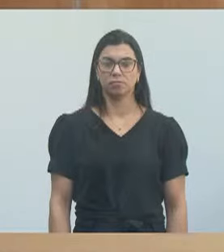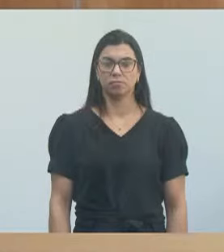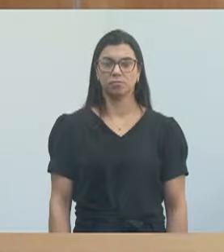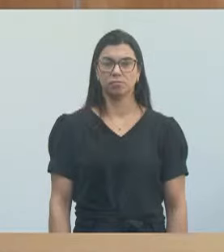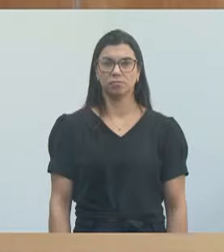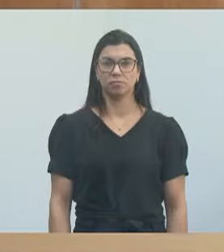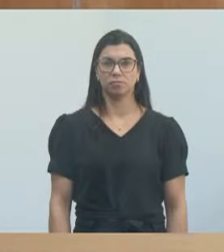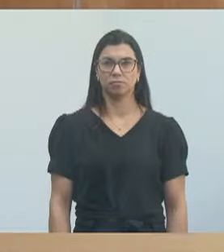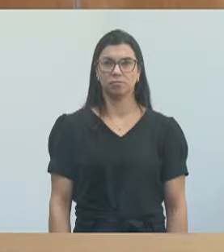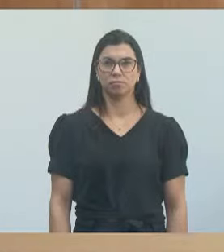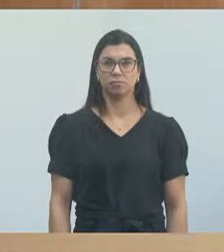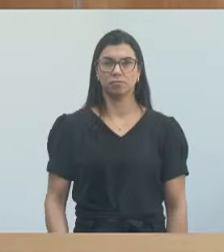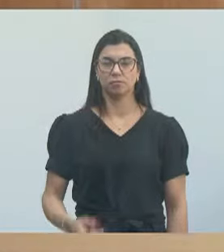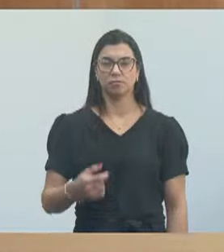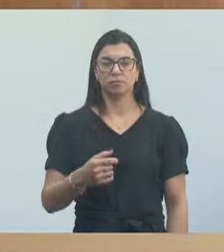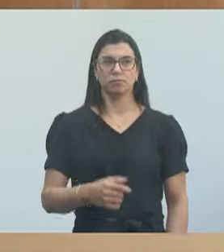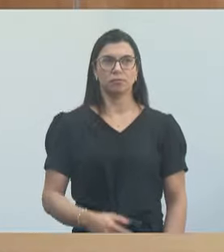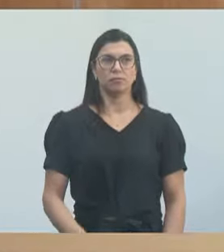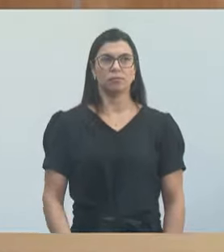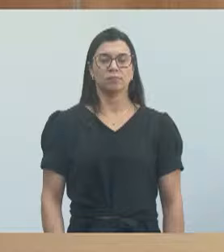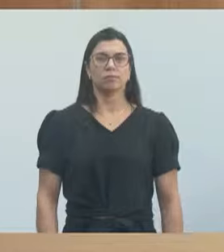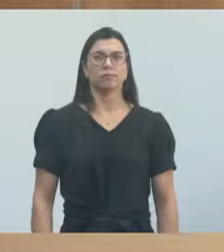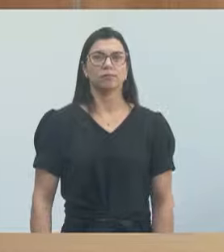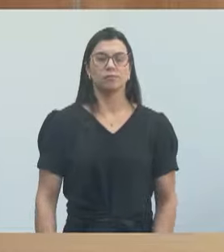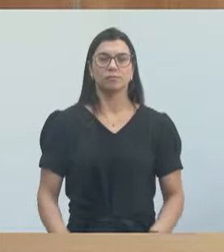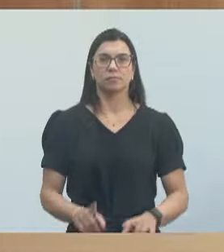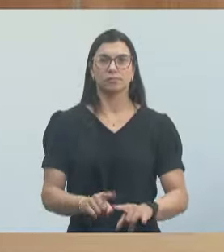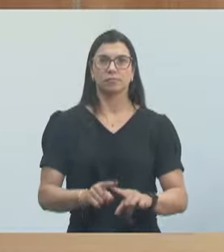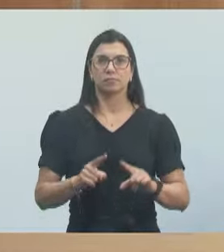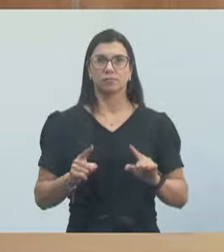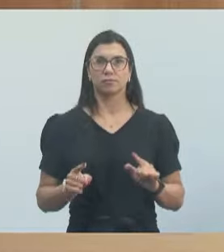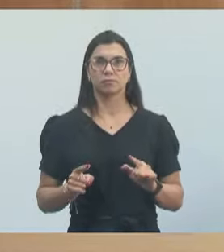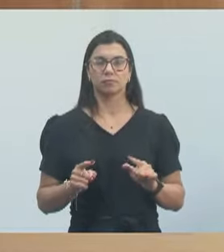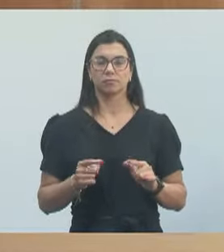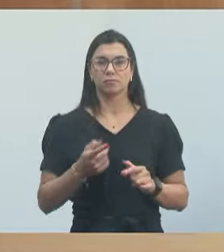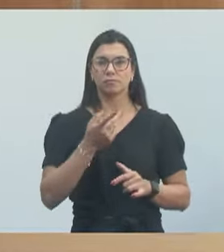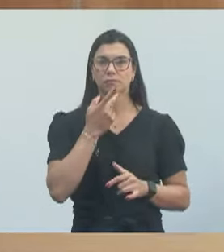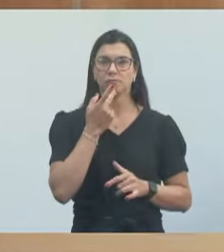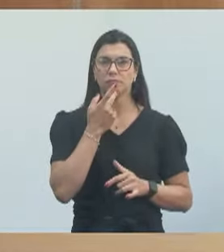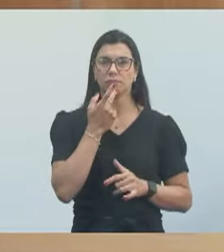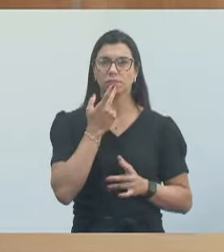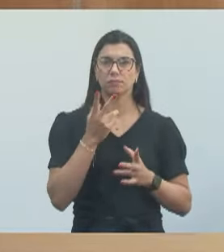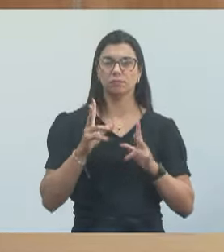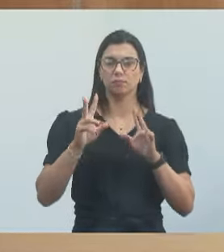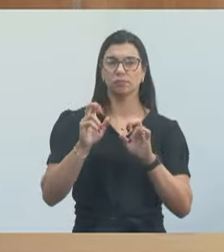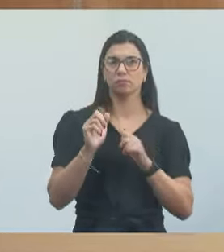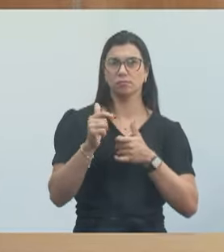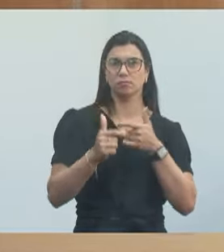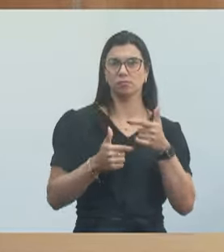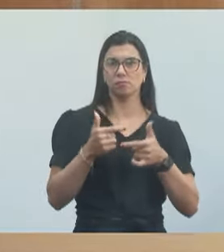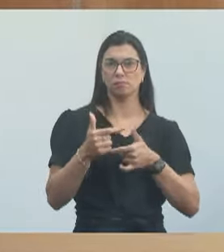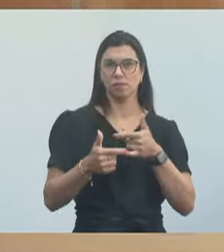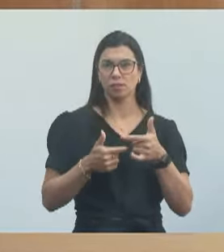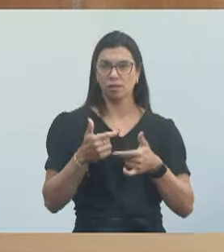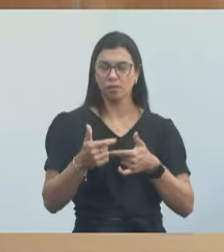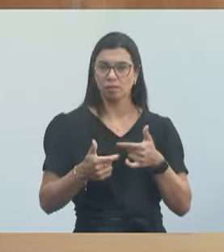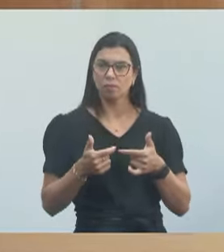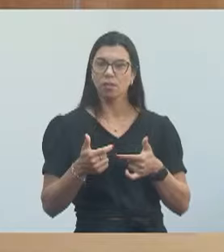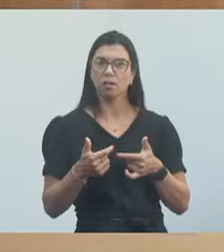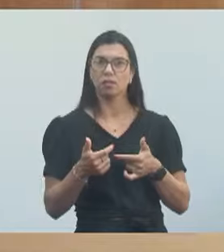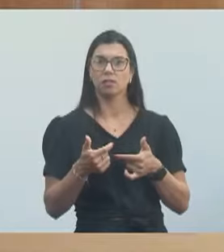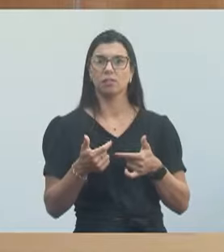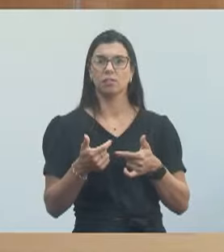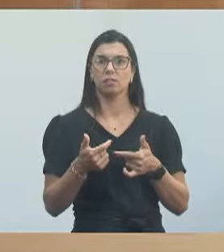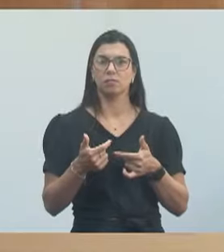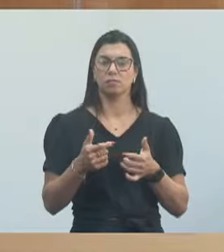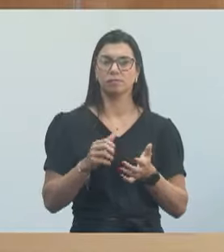pode falar à vontade. Eu já não gosto de falar, né? Mas, assim, falar um pouco do trabalho que para chegar